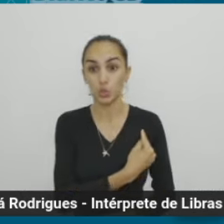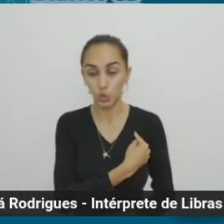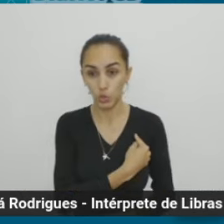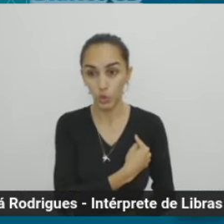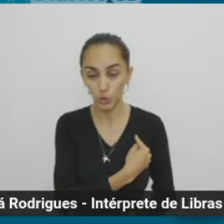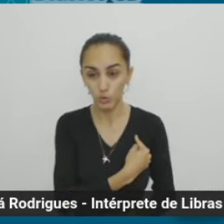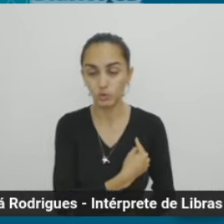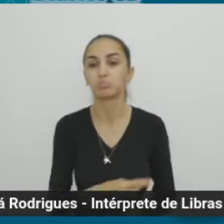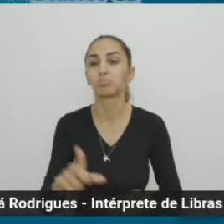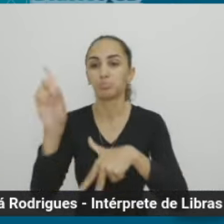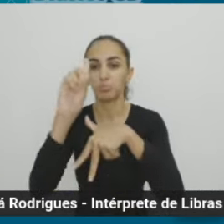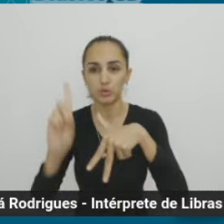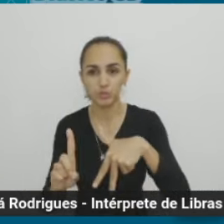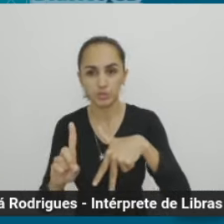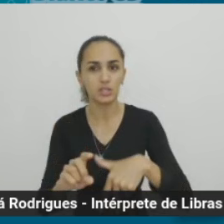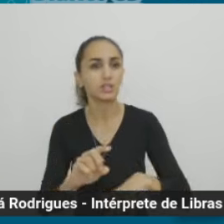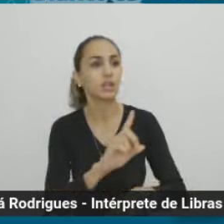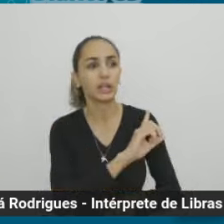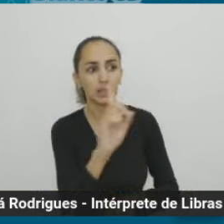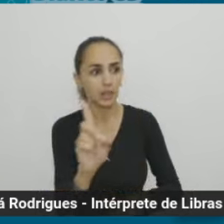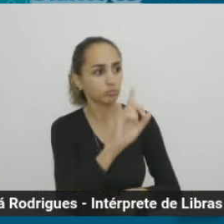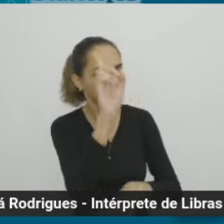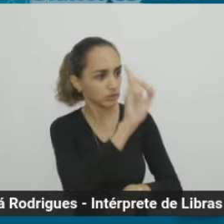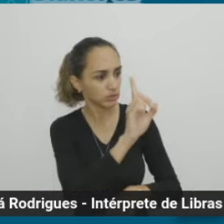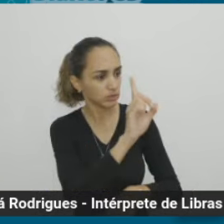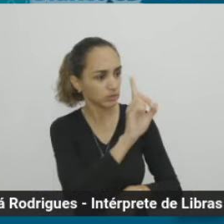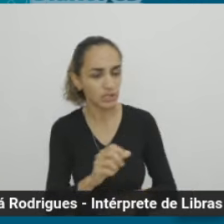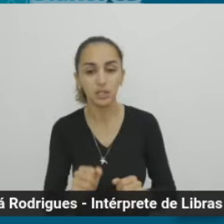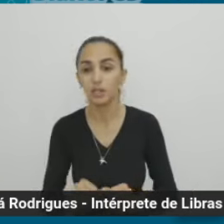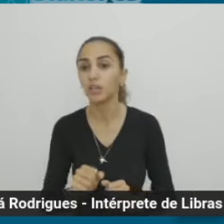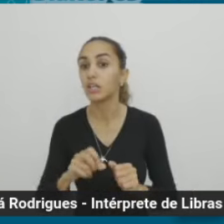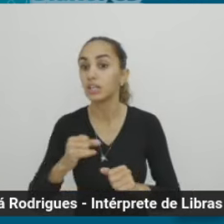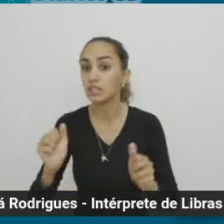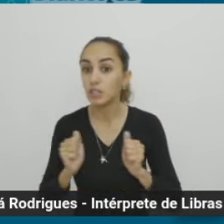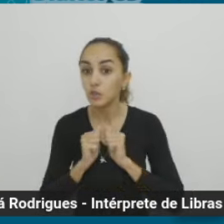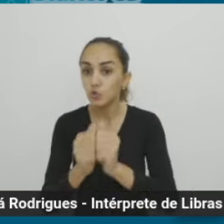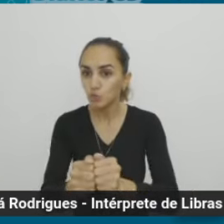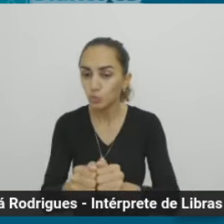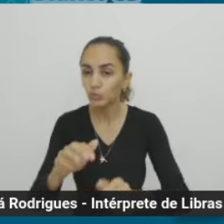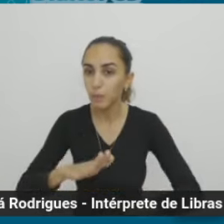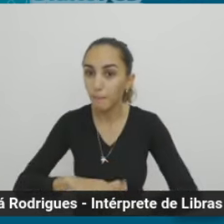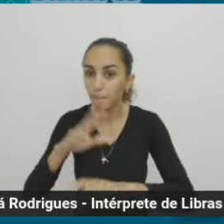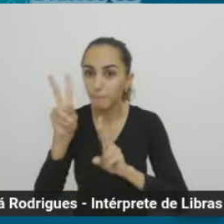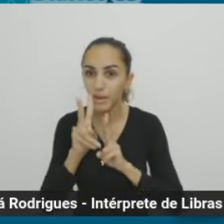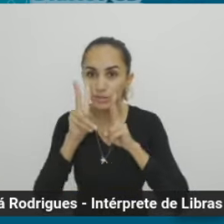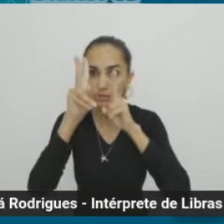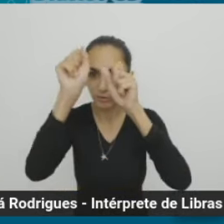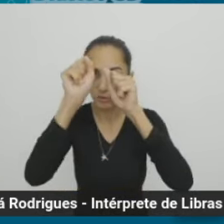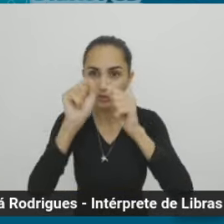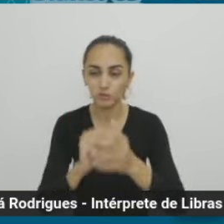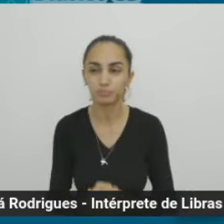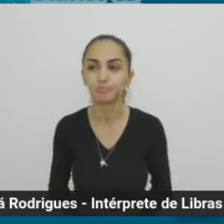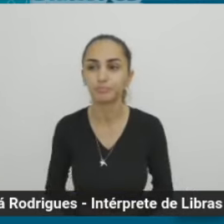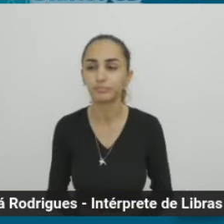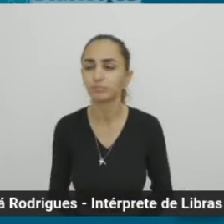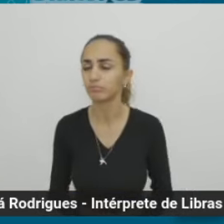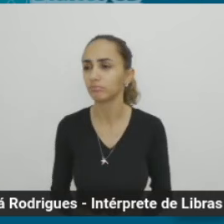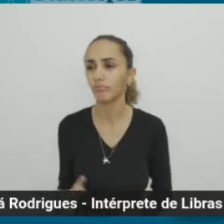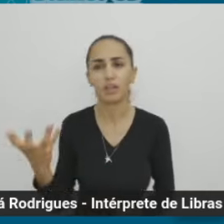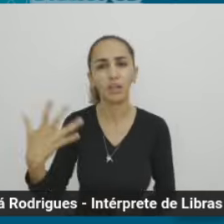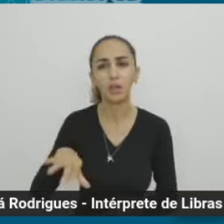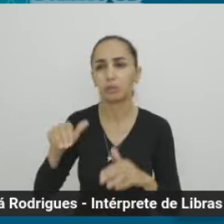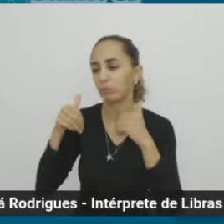sem deficiência, somos mais fortes quando unidos. E nós não queremos ficar apartados